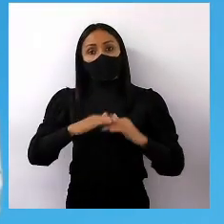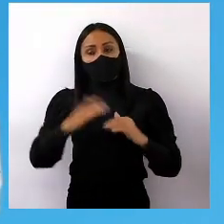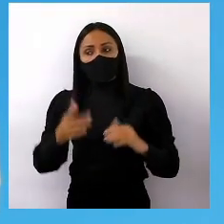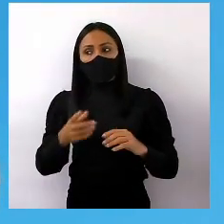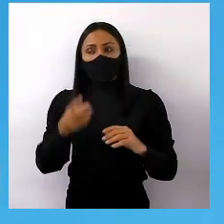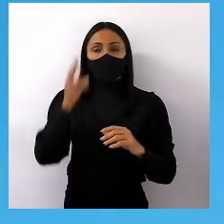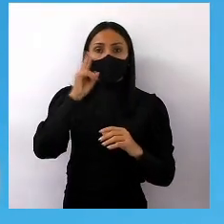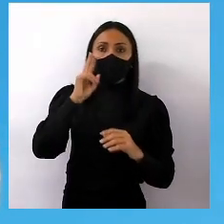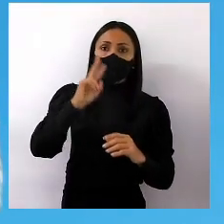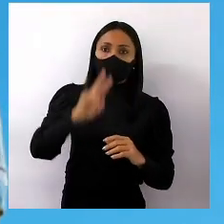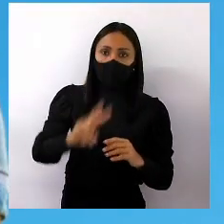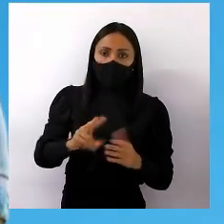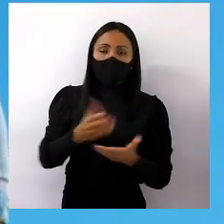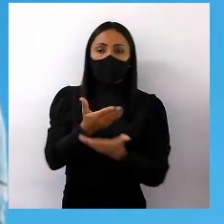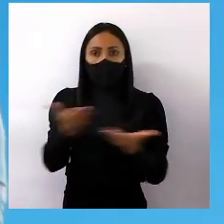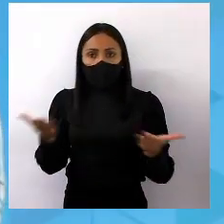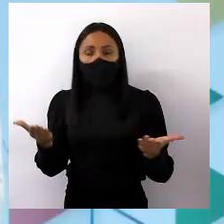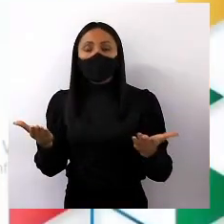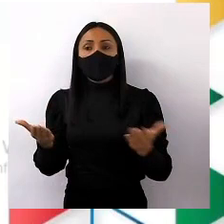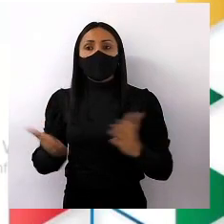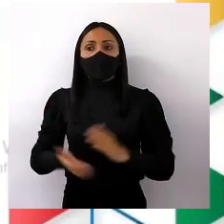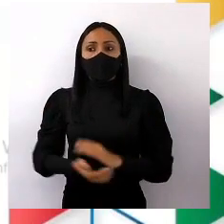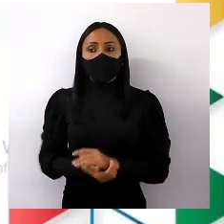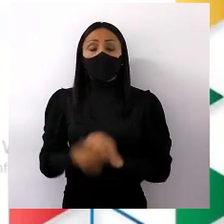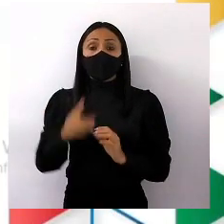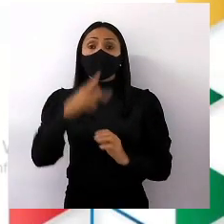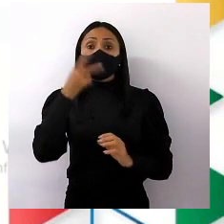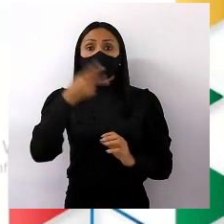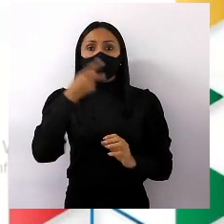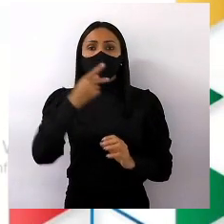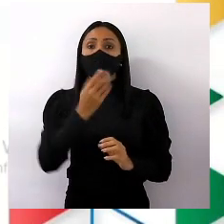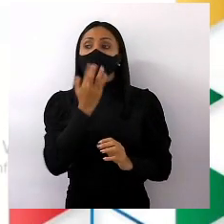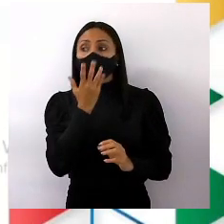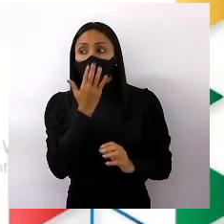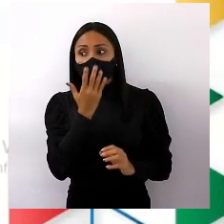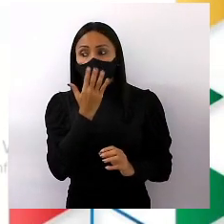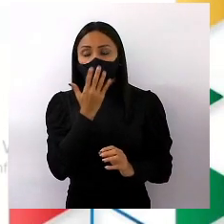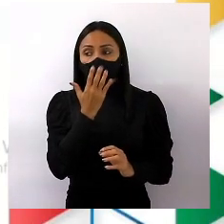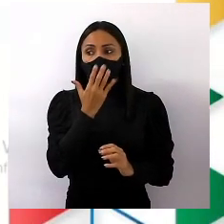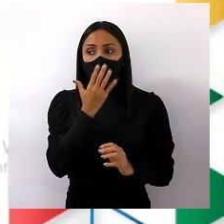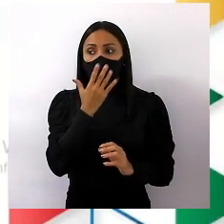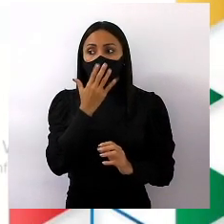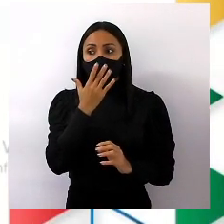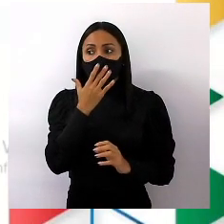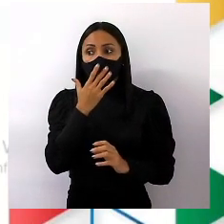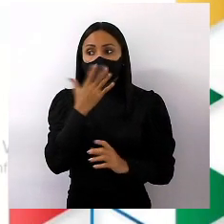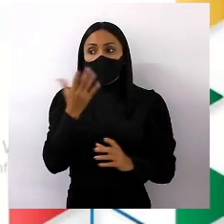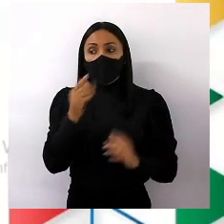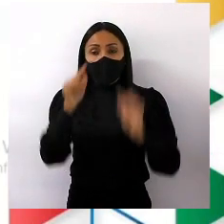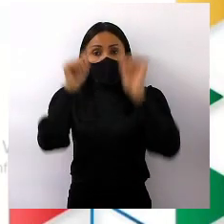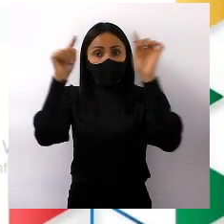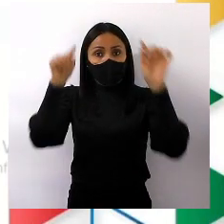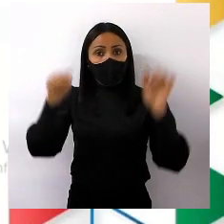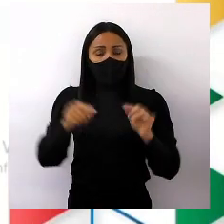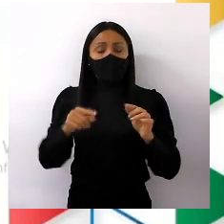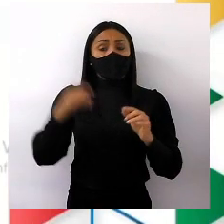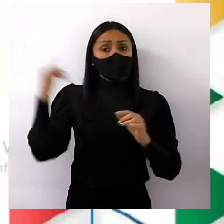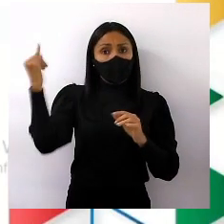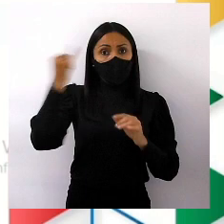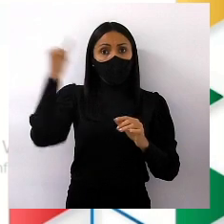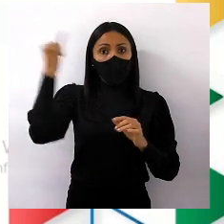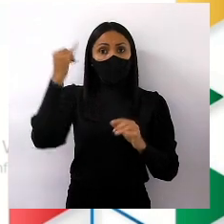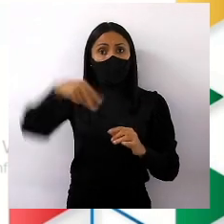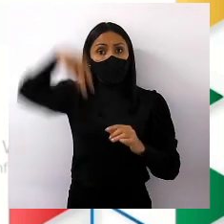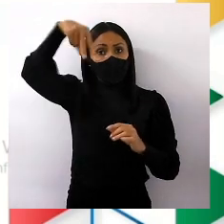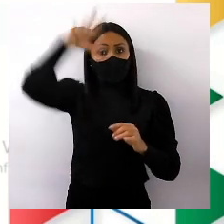olhando aqui, certo, é essa questão, como o senhor falou, esse colorido e esses traços bem típicos da região